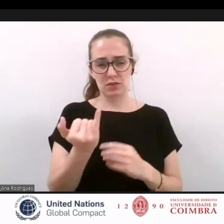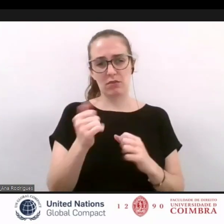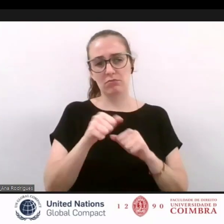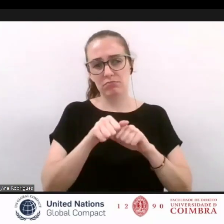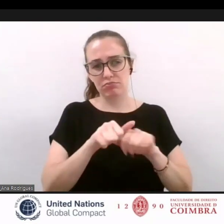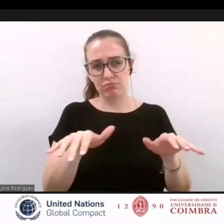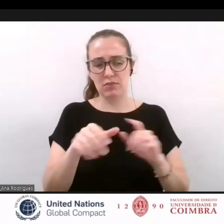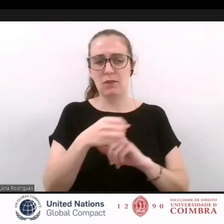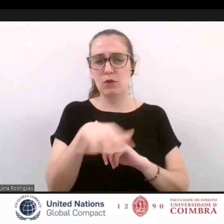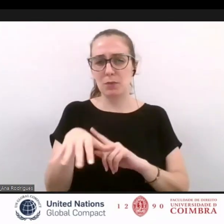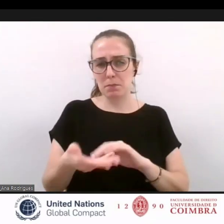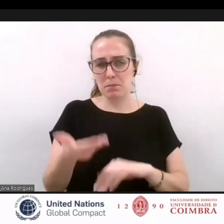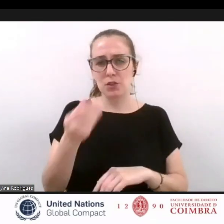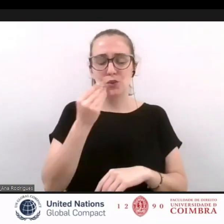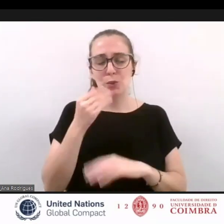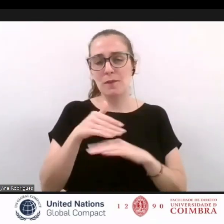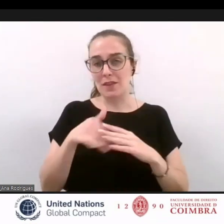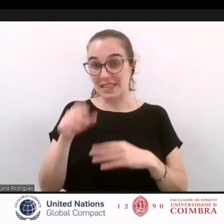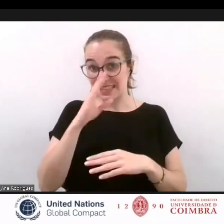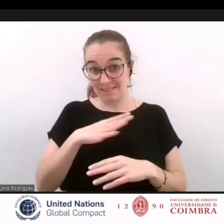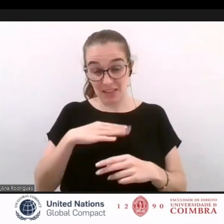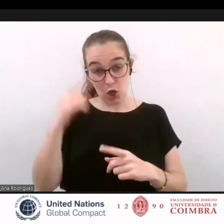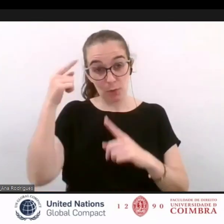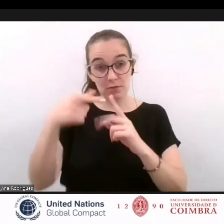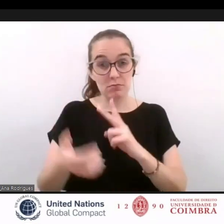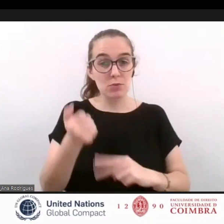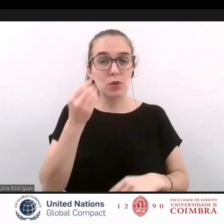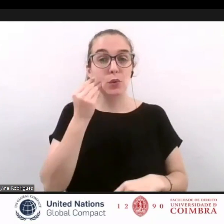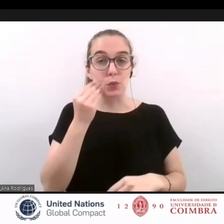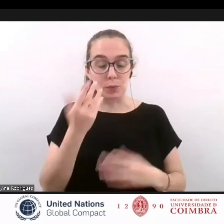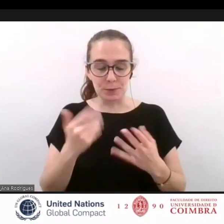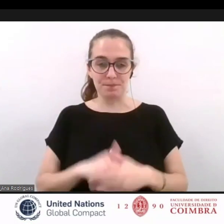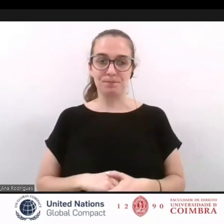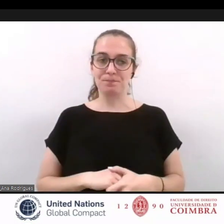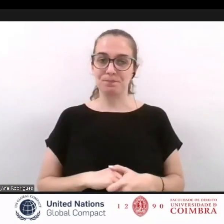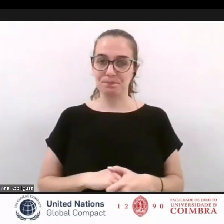pública para estes objetivos. Seguindo um critério puramente